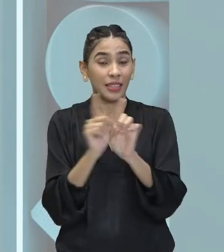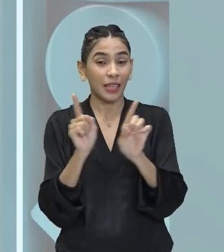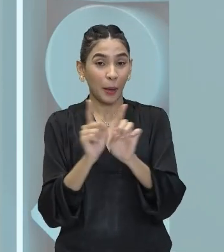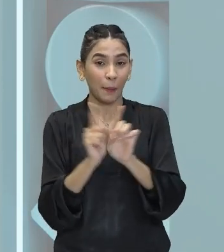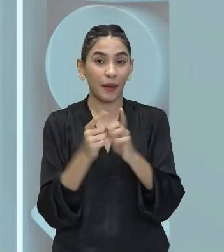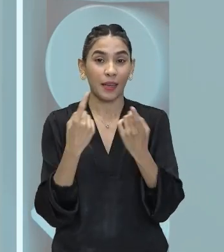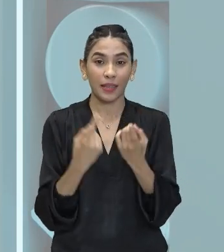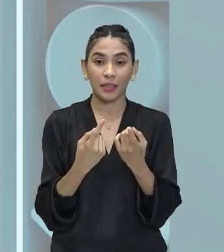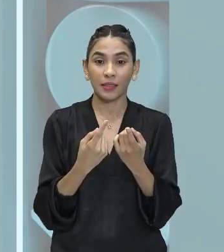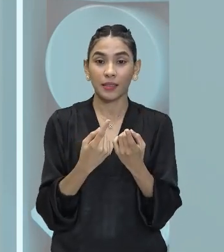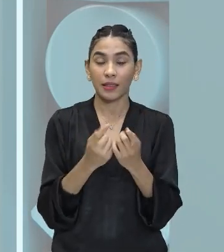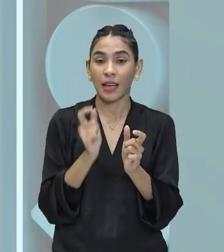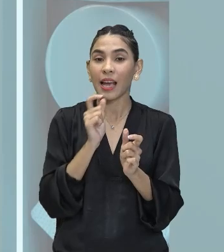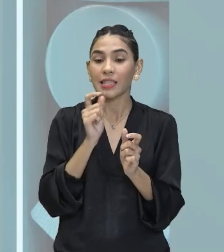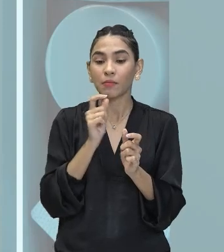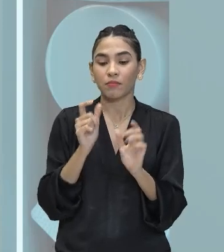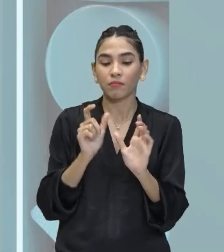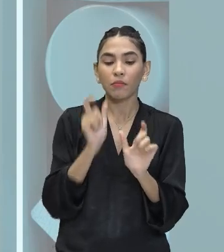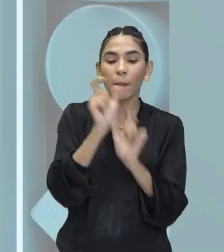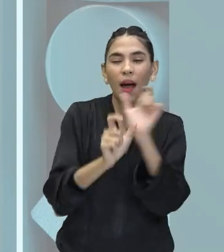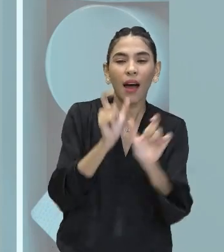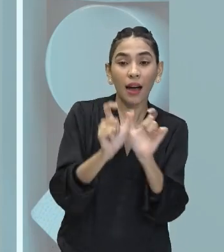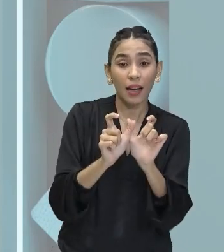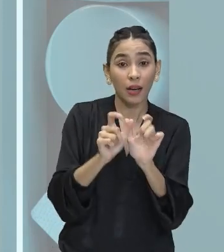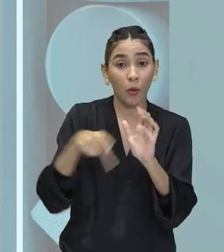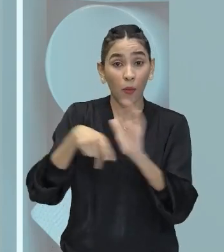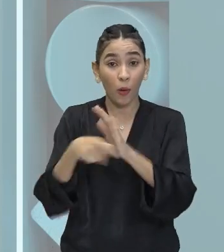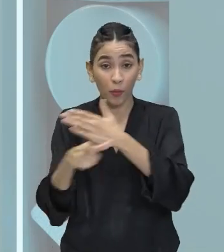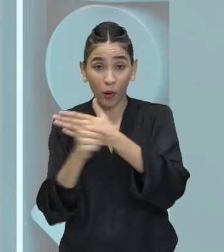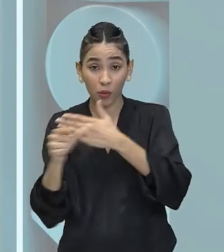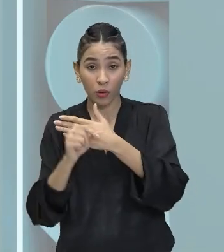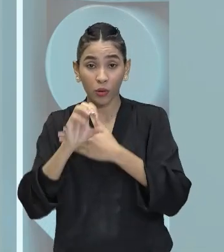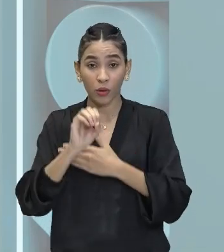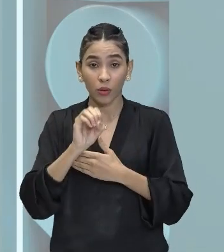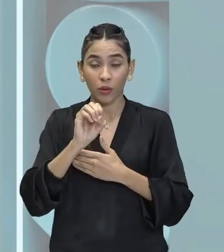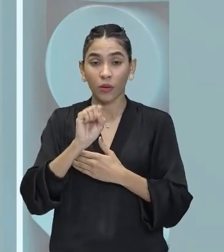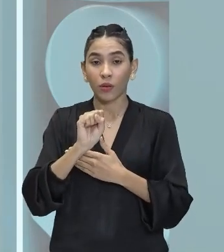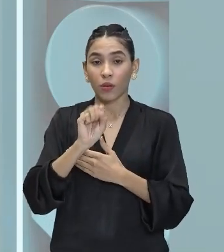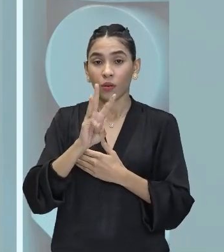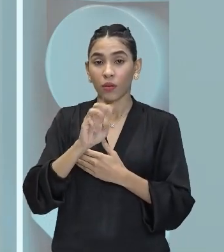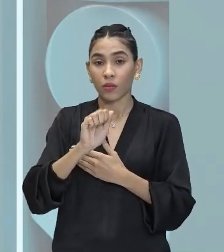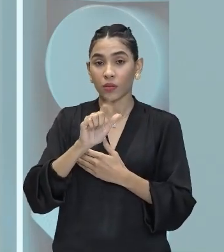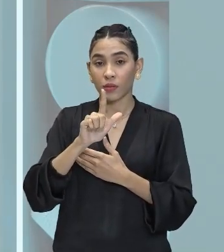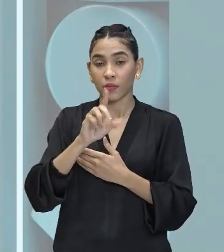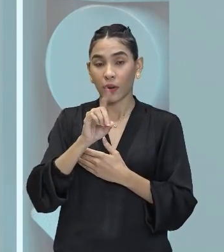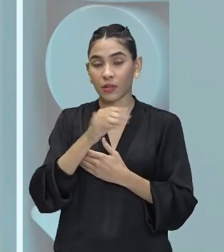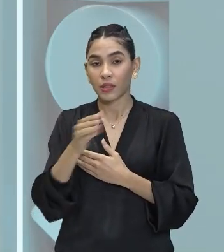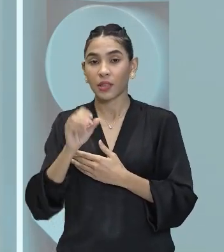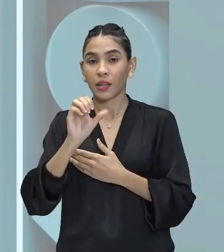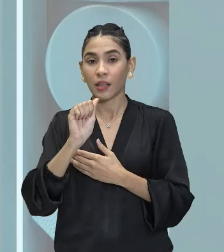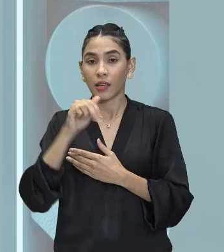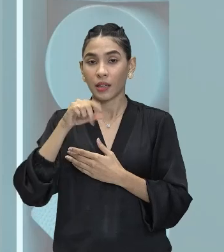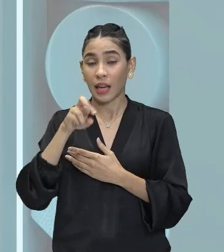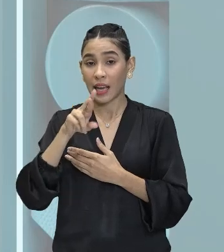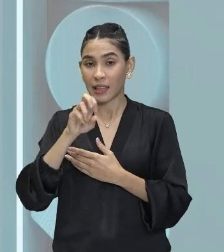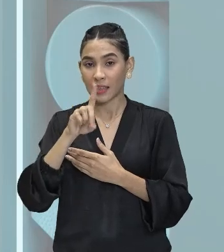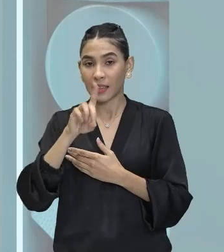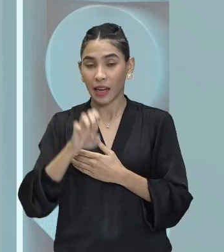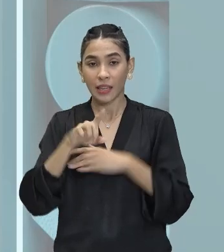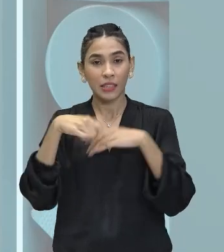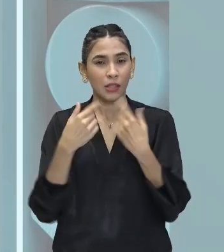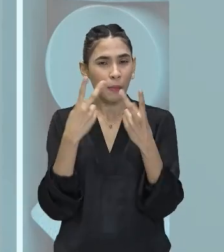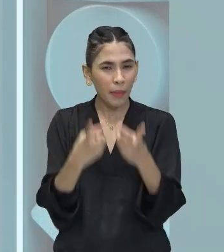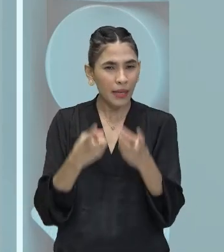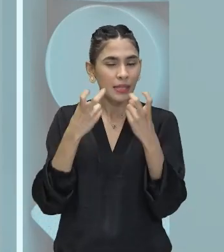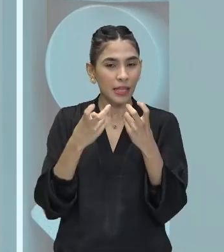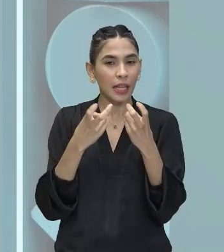quem puxou essas vaias foi Oswald de Andrade. Então vejam que o objetivo dele era justamente movimentar,